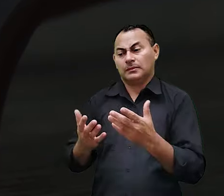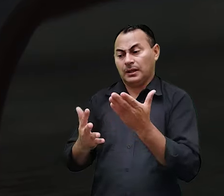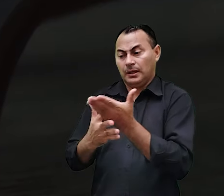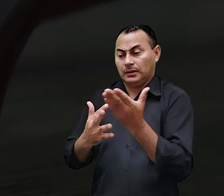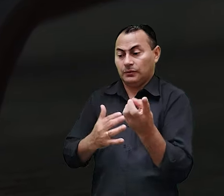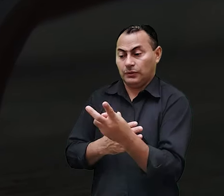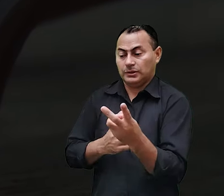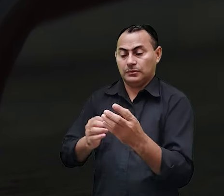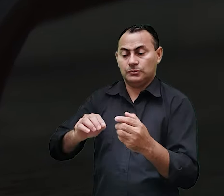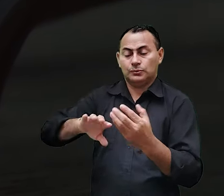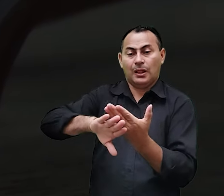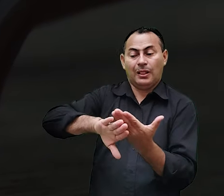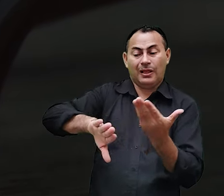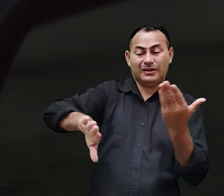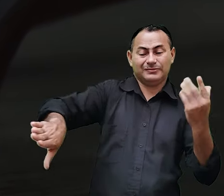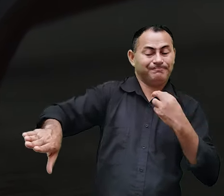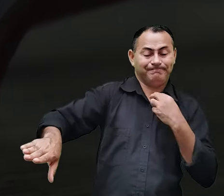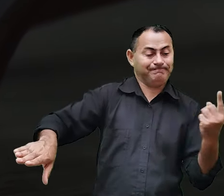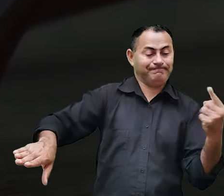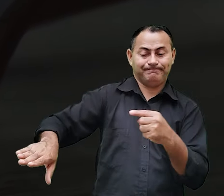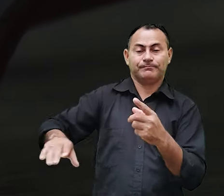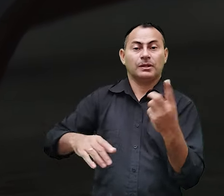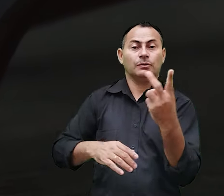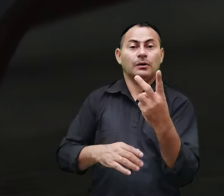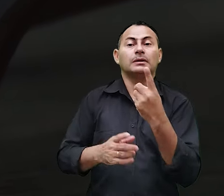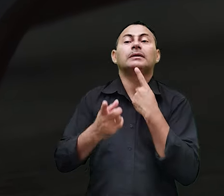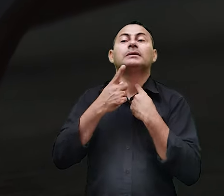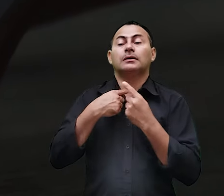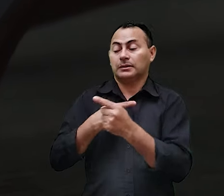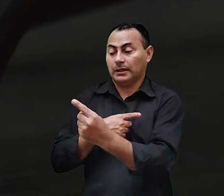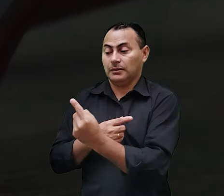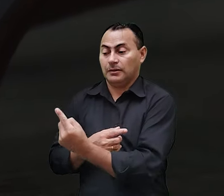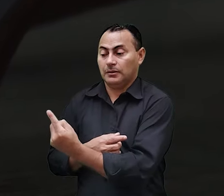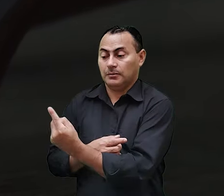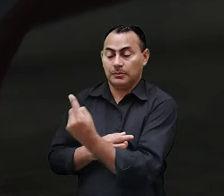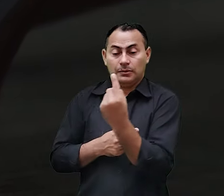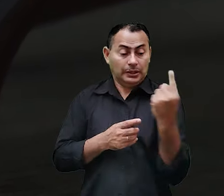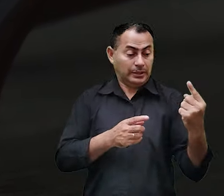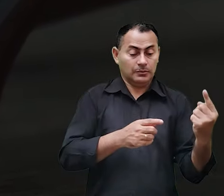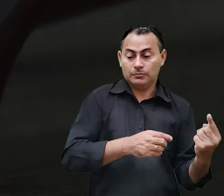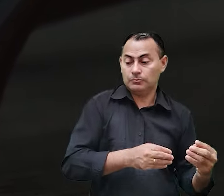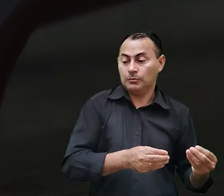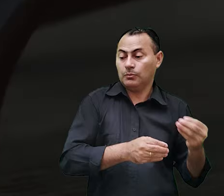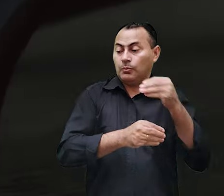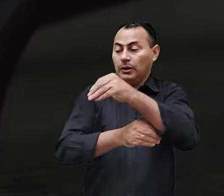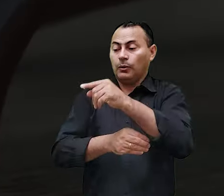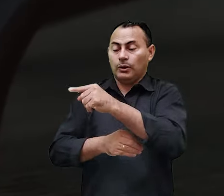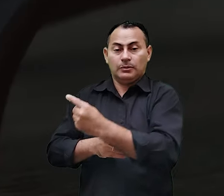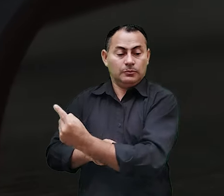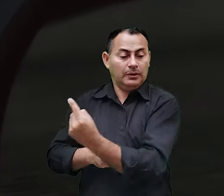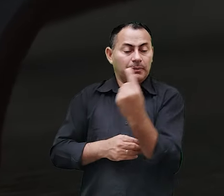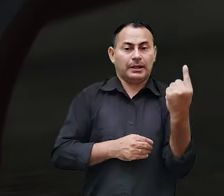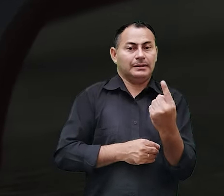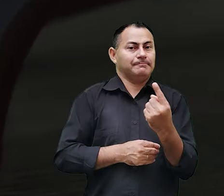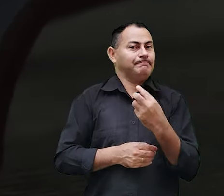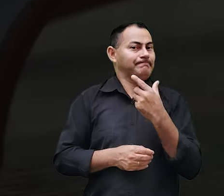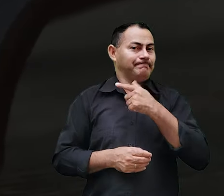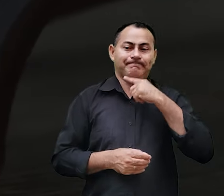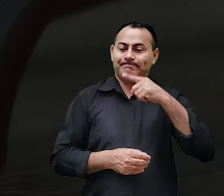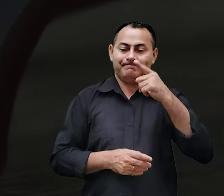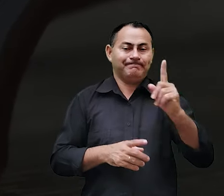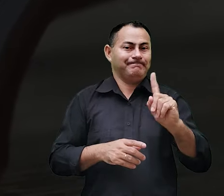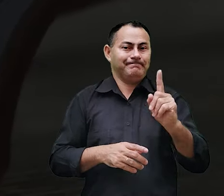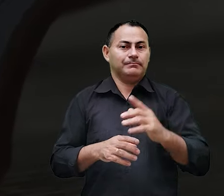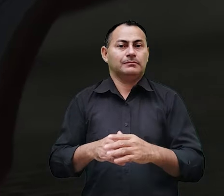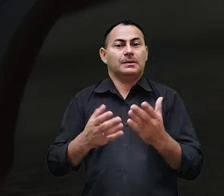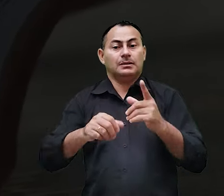foi: entre vocês há um grande abismo, de forma que os que desejam passar do nosso lado para o seu, ou do seu lado para o